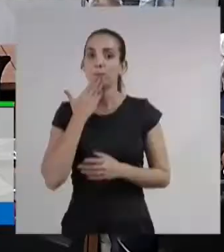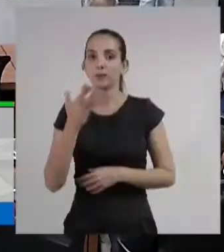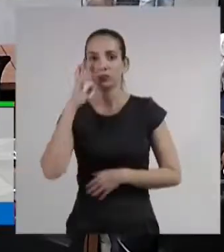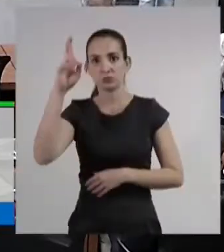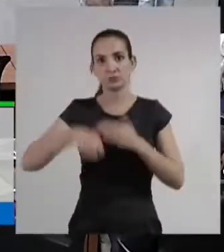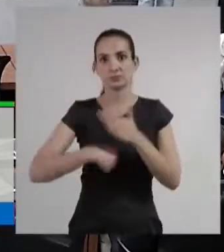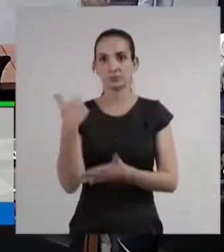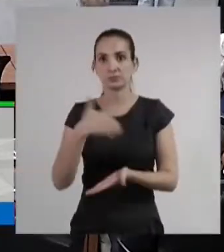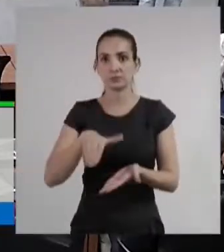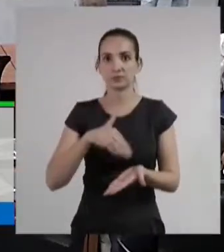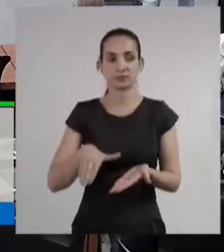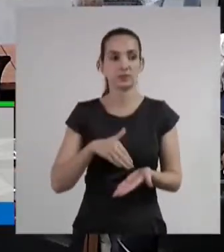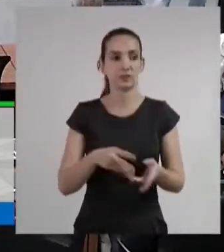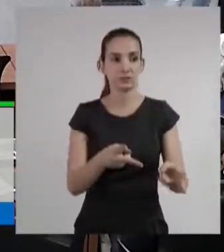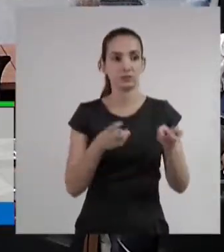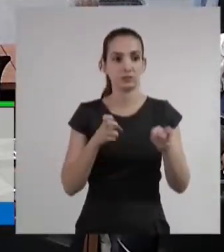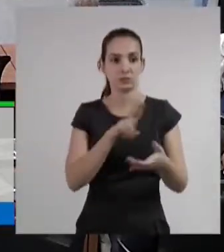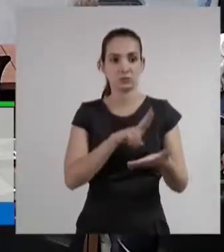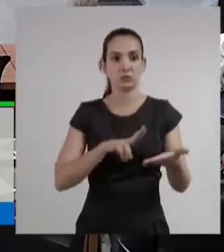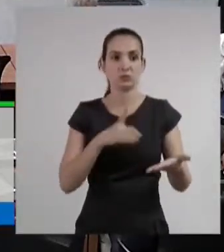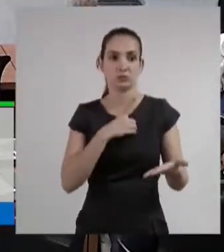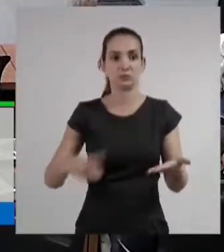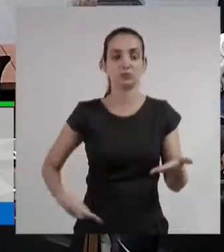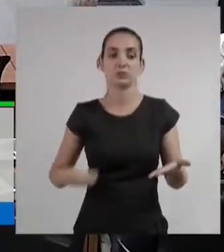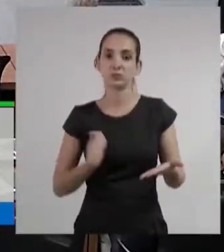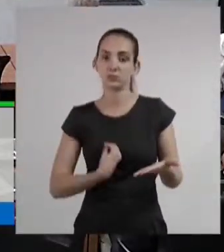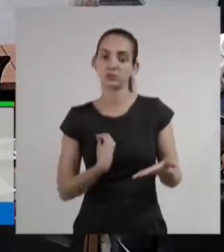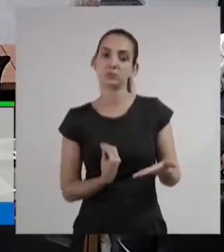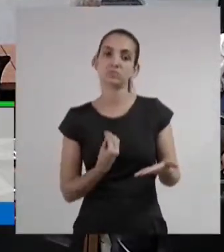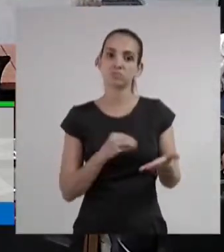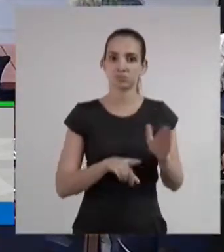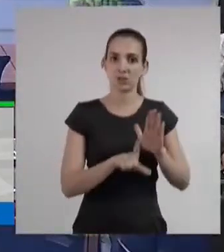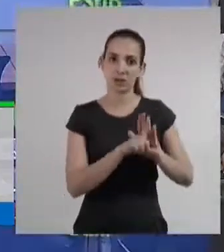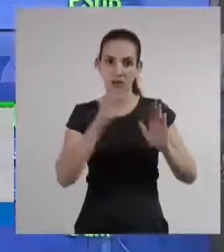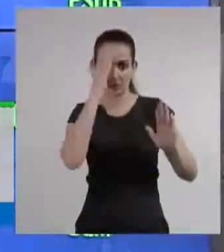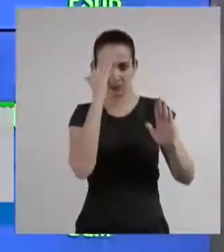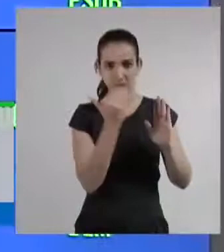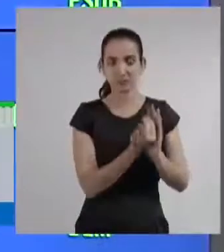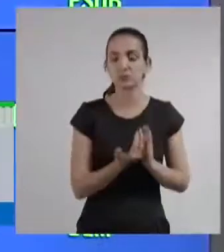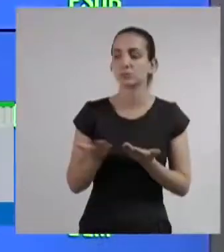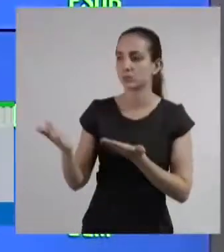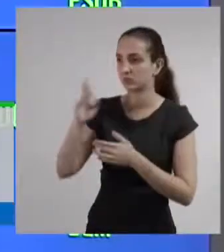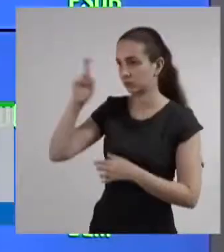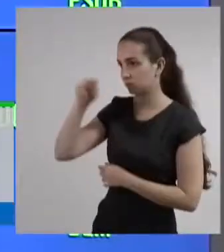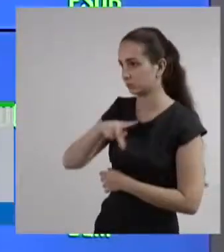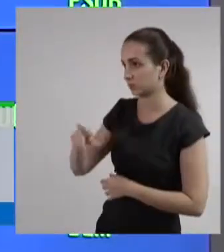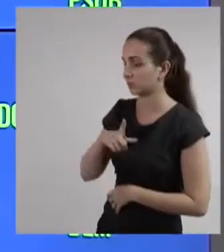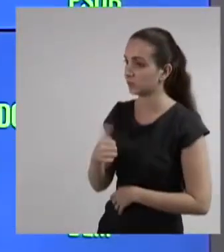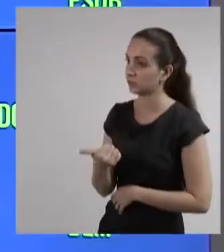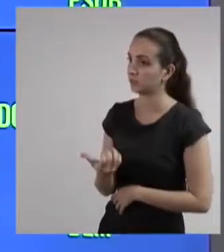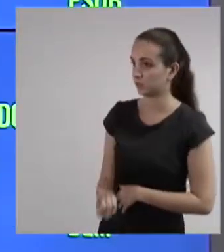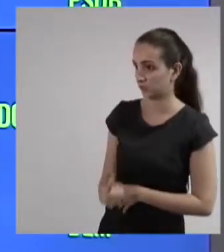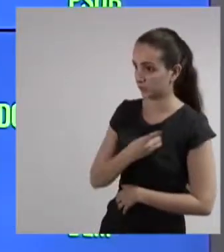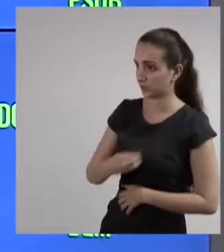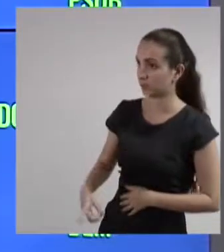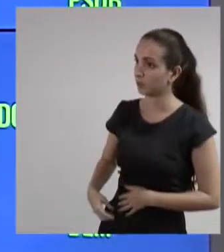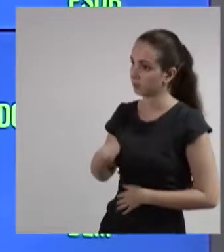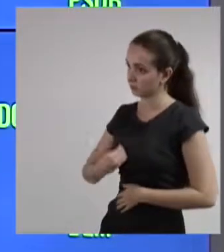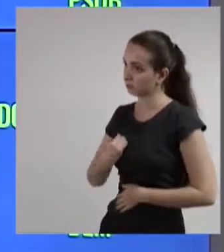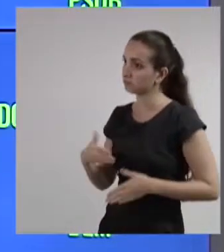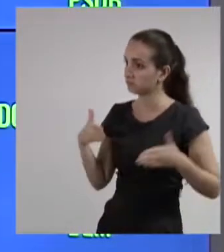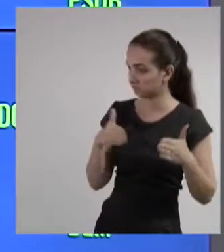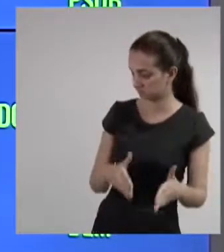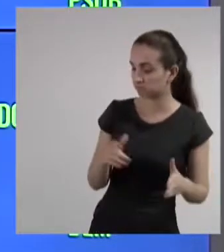Solicito o senhor primeiro secretário para a verificação de quórum. Senhor presidente, 16 presentes, há quórum para